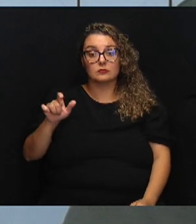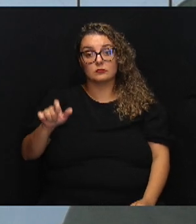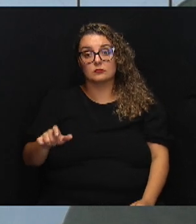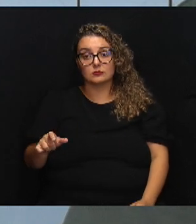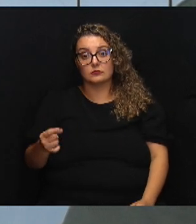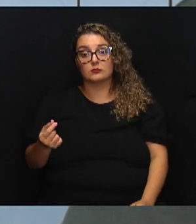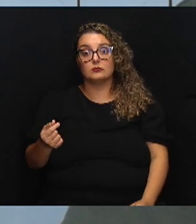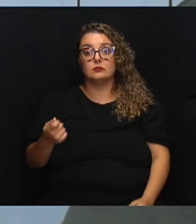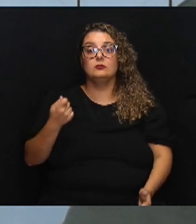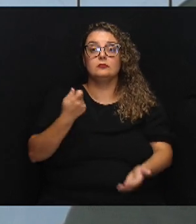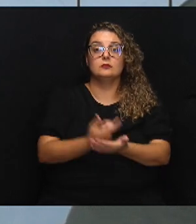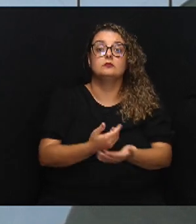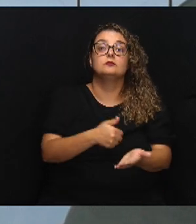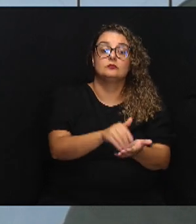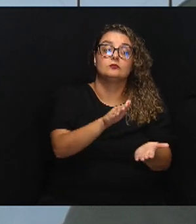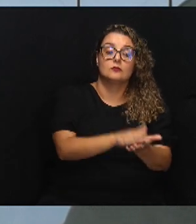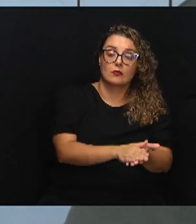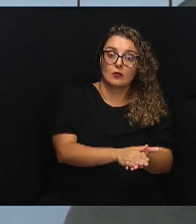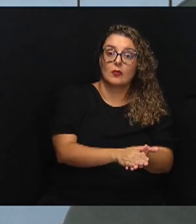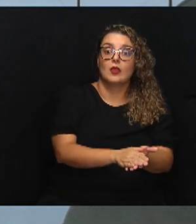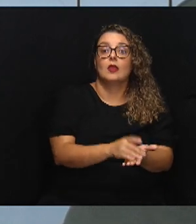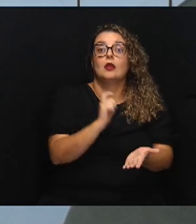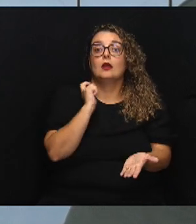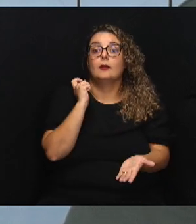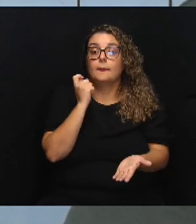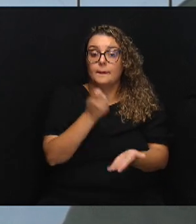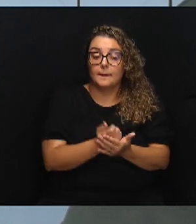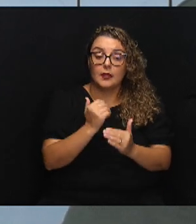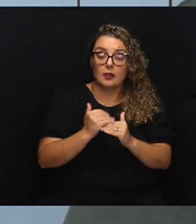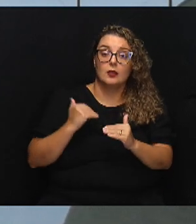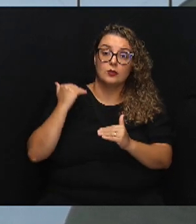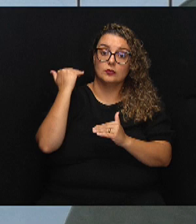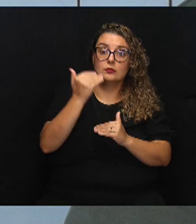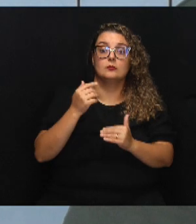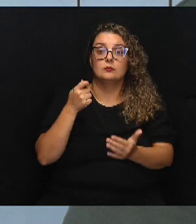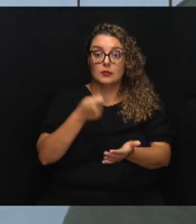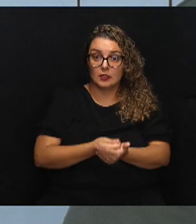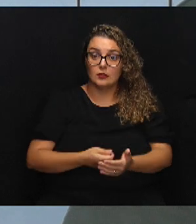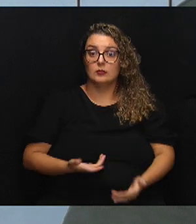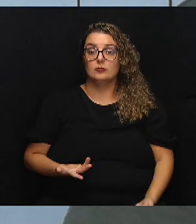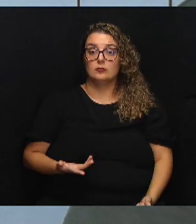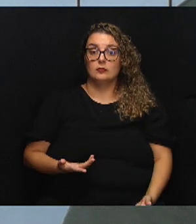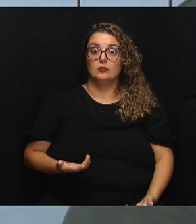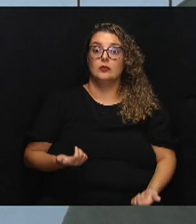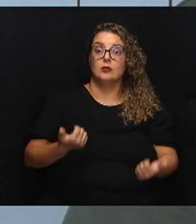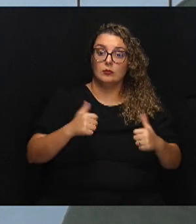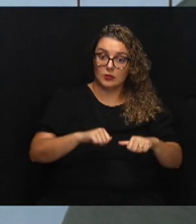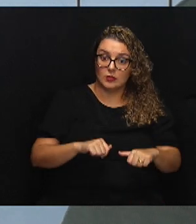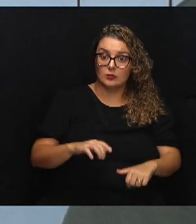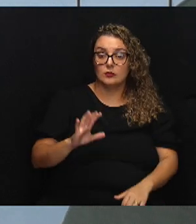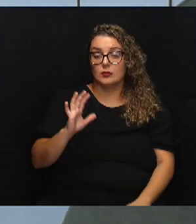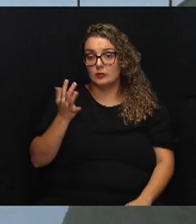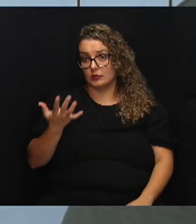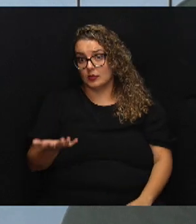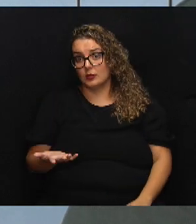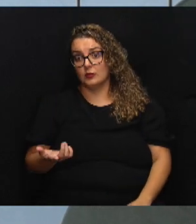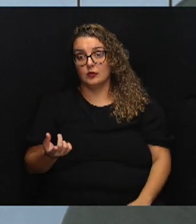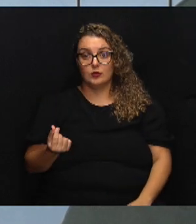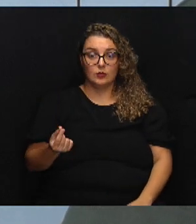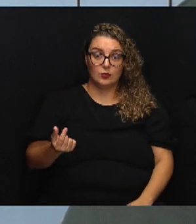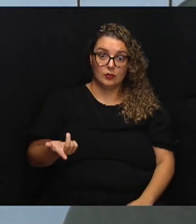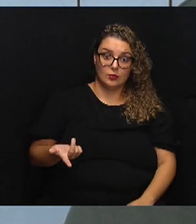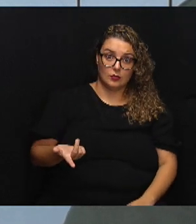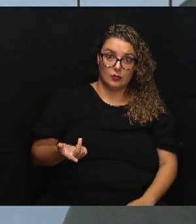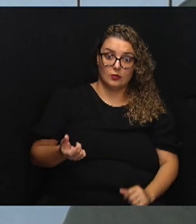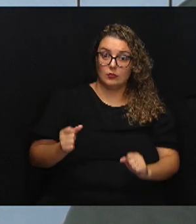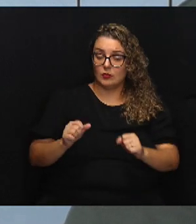condições, nós temos que multar ele para ele pagar, mas pagar de verdade mesmo o dano que ele cometeu. Embora o dinheiro